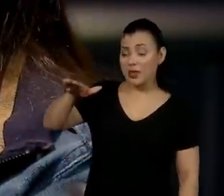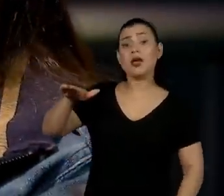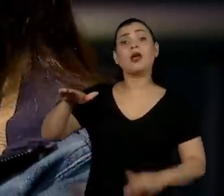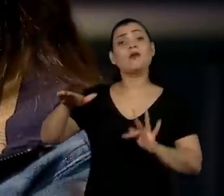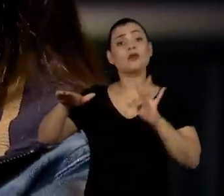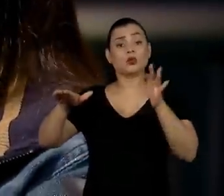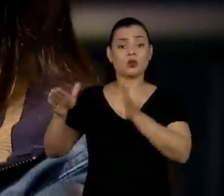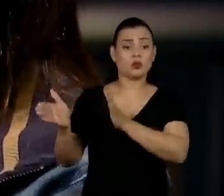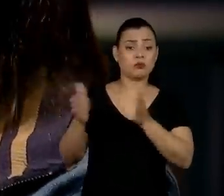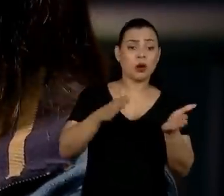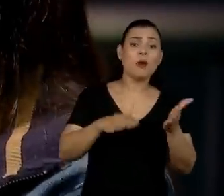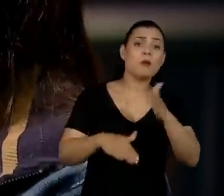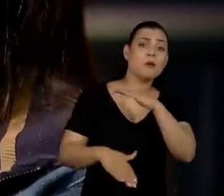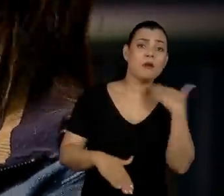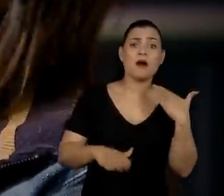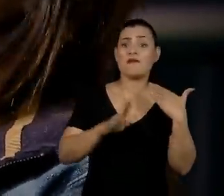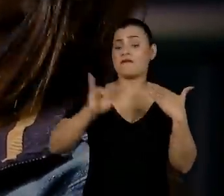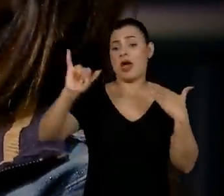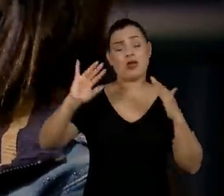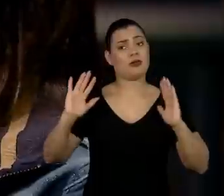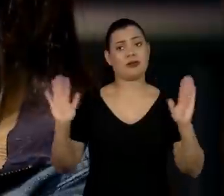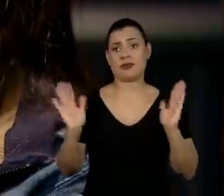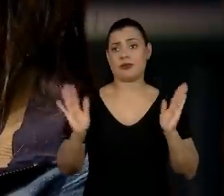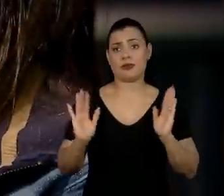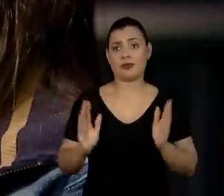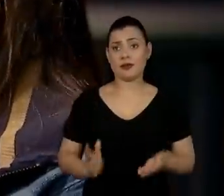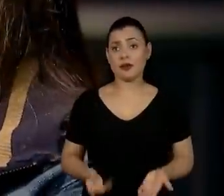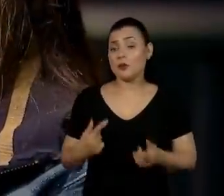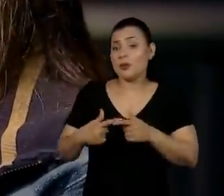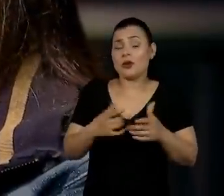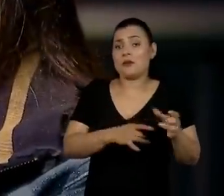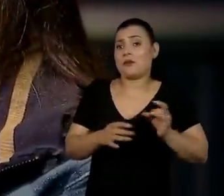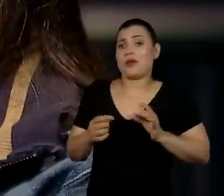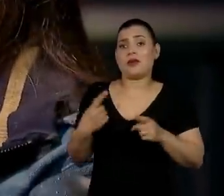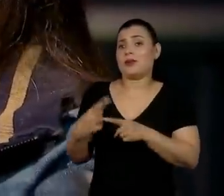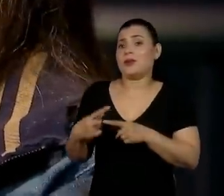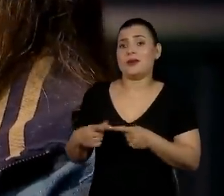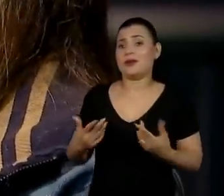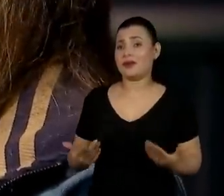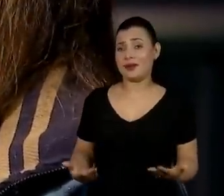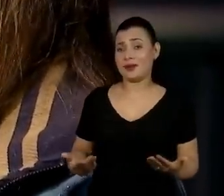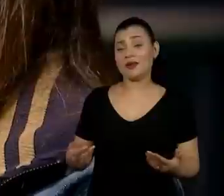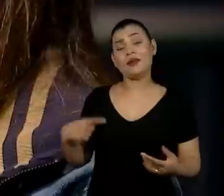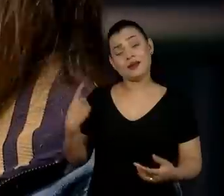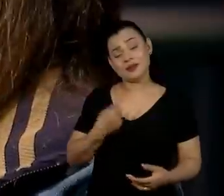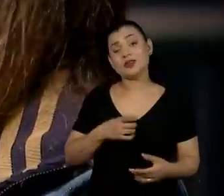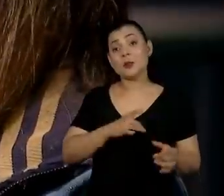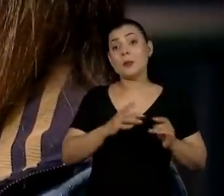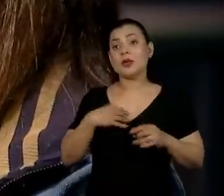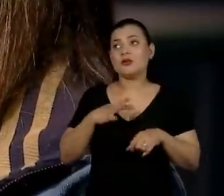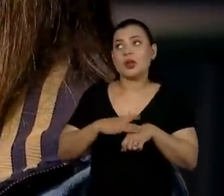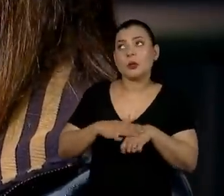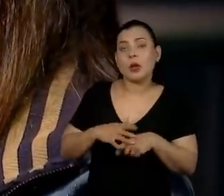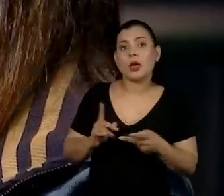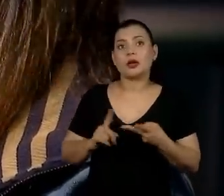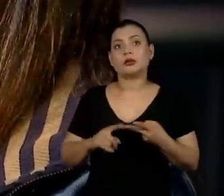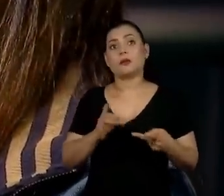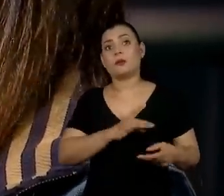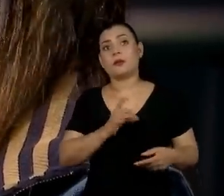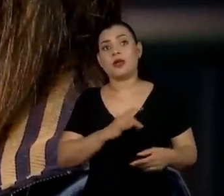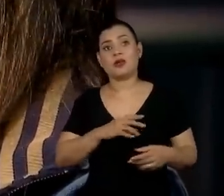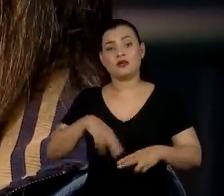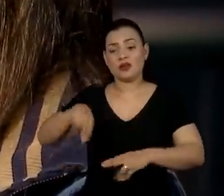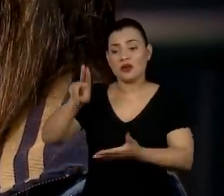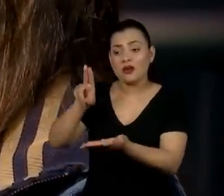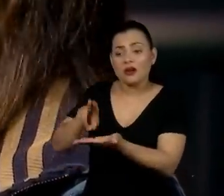isso não tem jeito então porque ter medo né a gente tem que ter medo de ficar doente de ficar